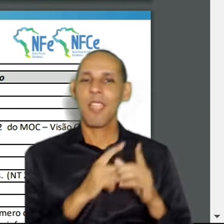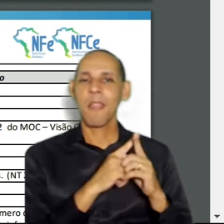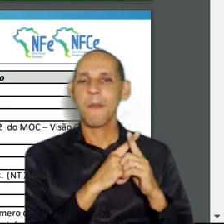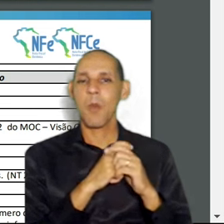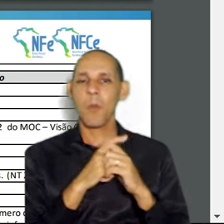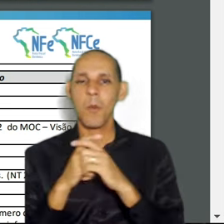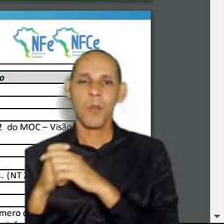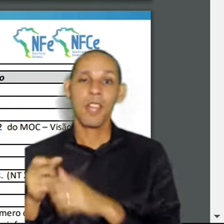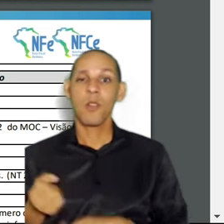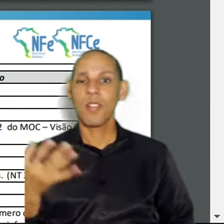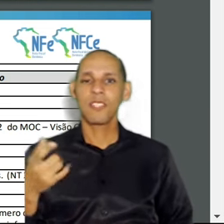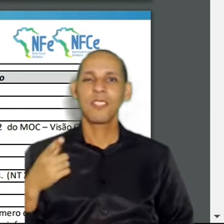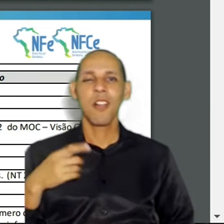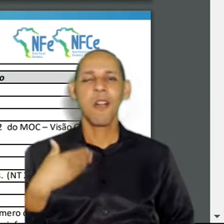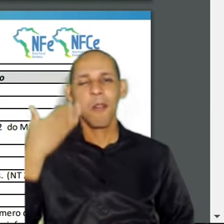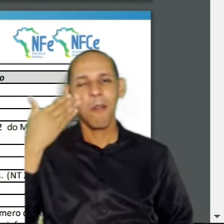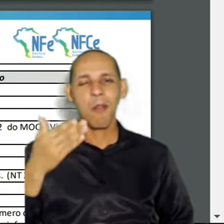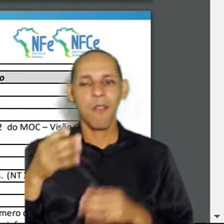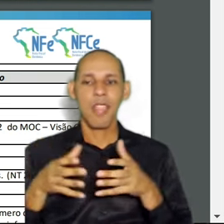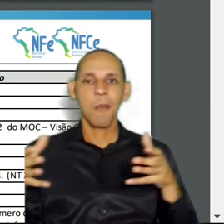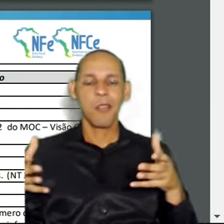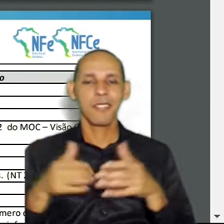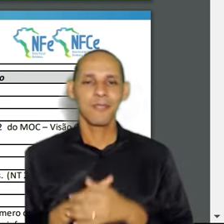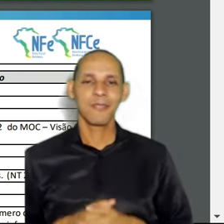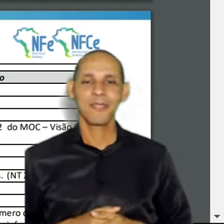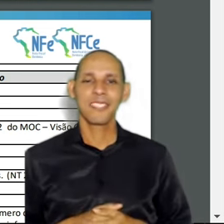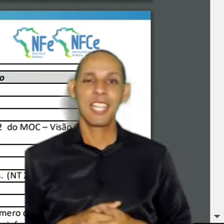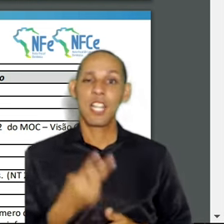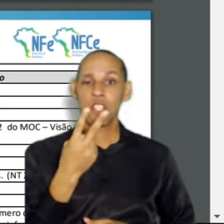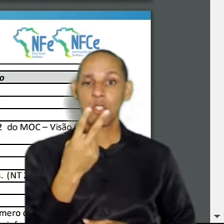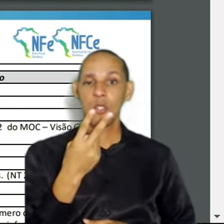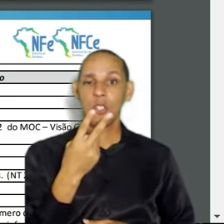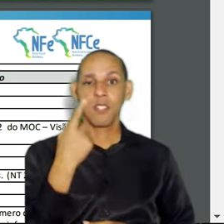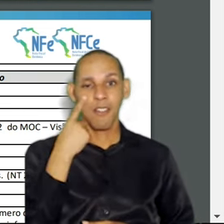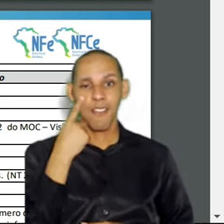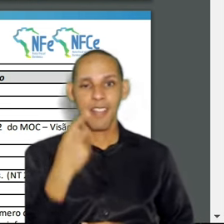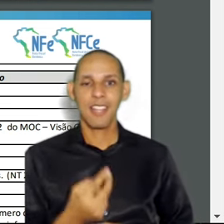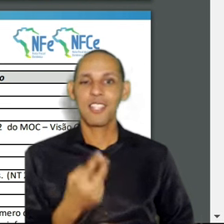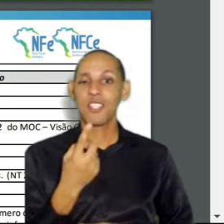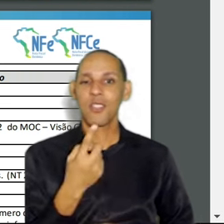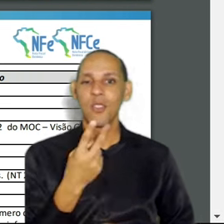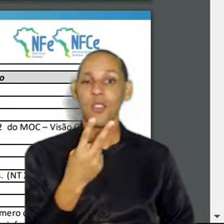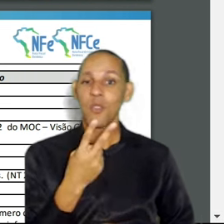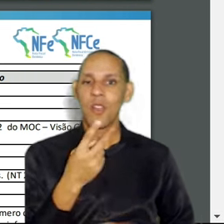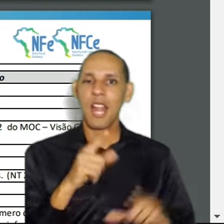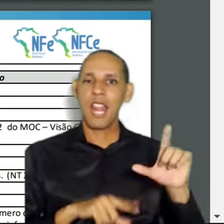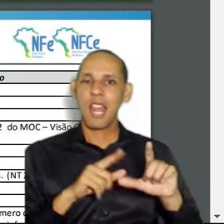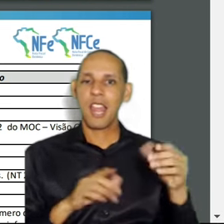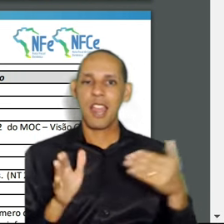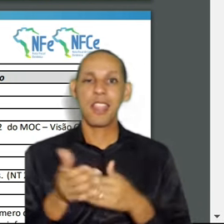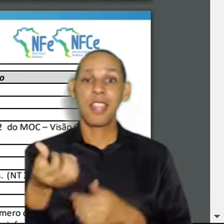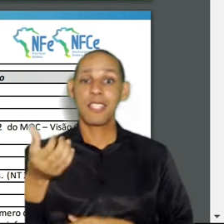caracteres aqui é uma coluna chamada tamanho tá de dois aqui ó eu preciso ter de duas letras A